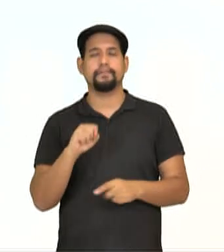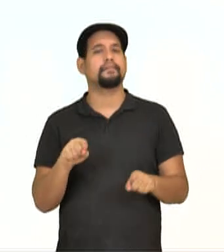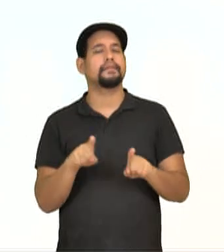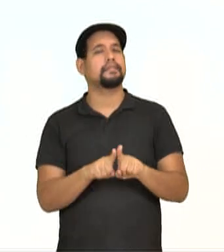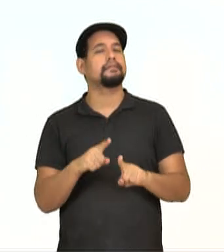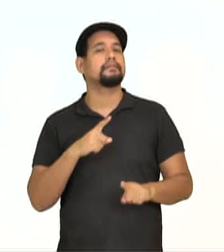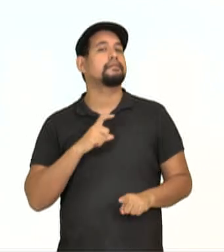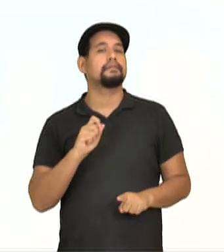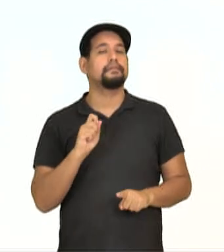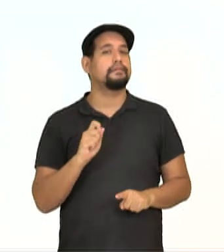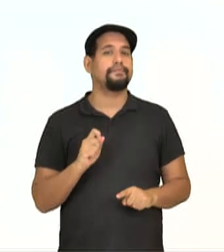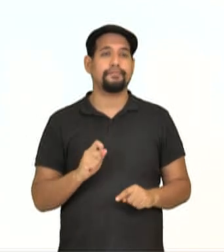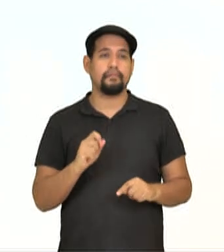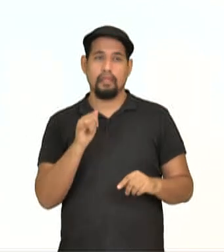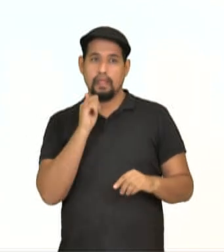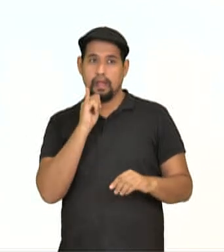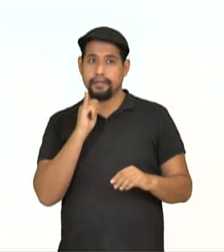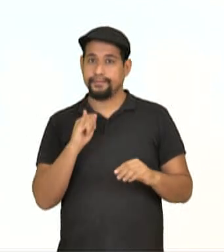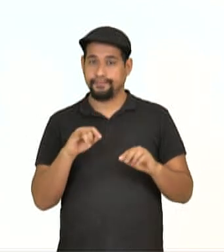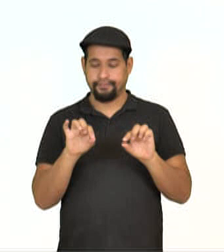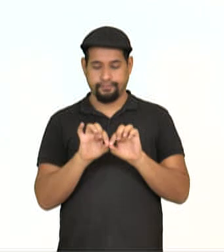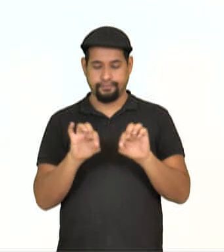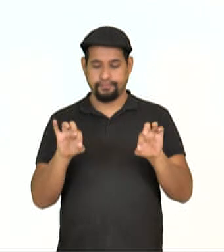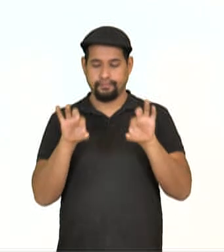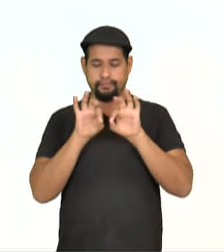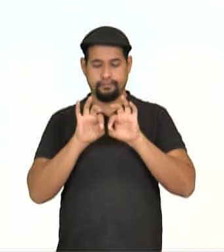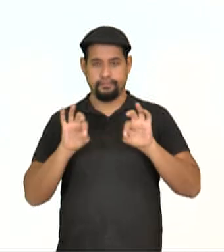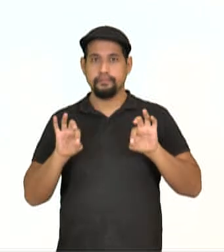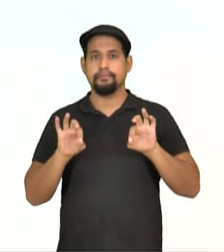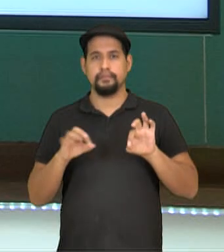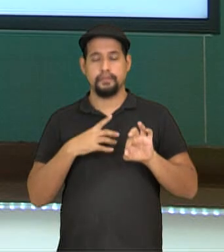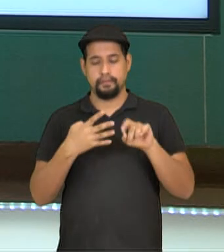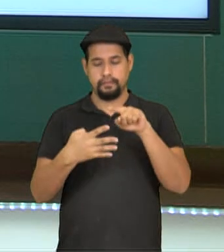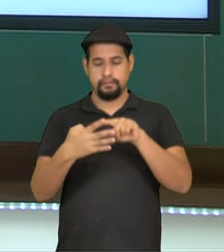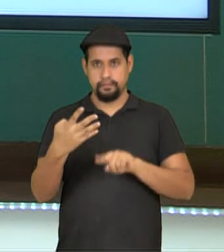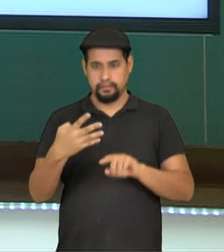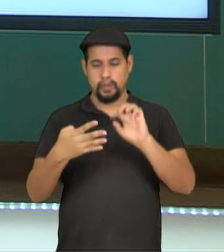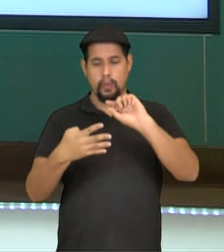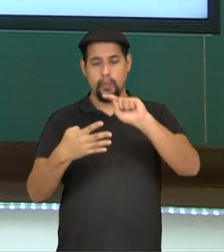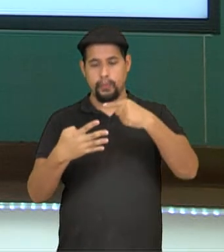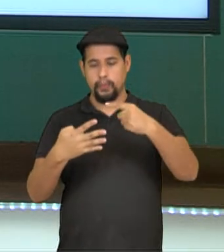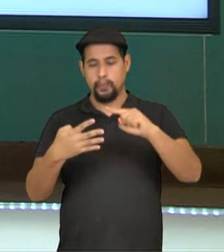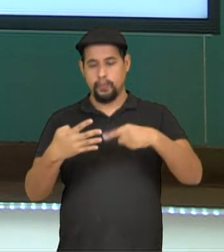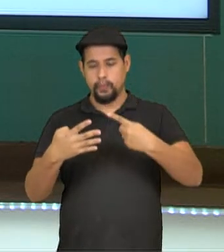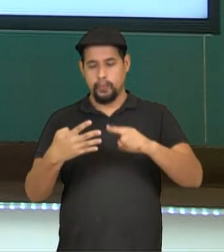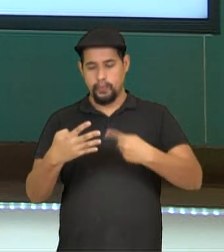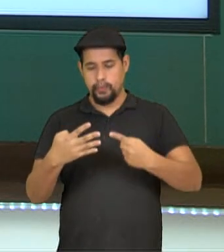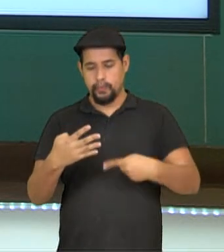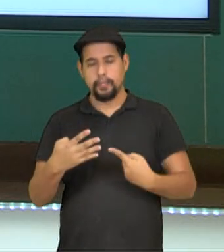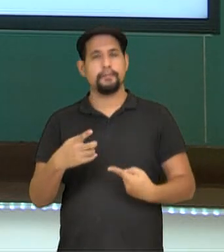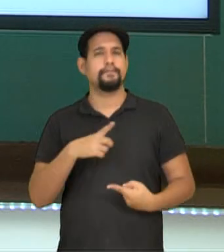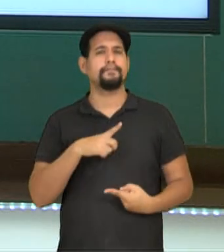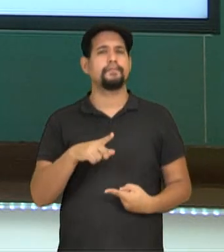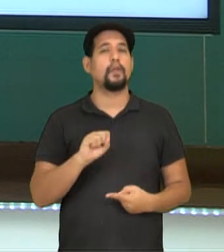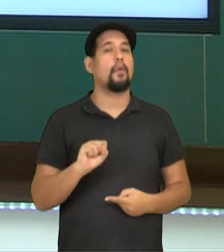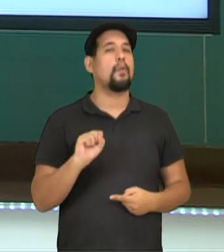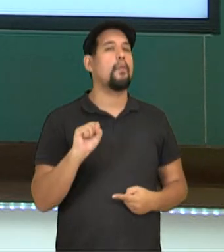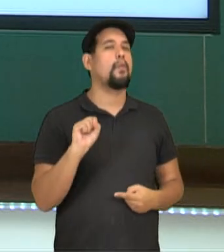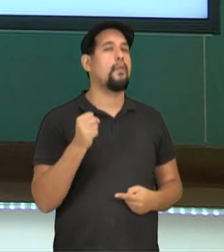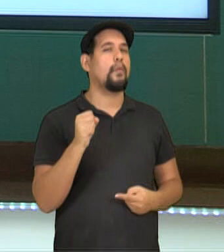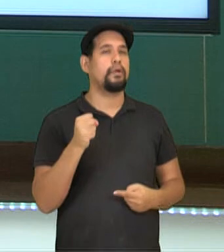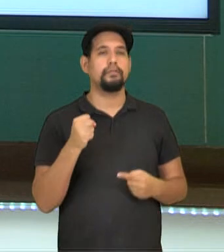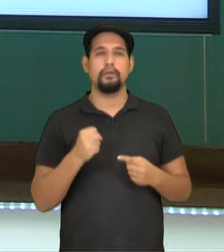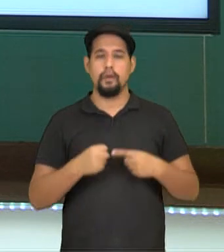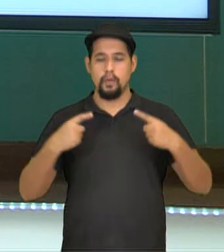estão nos eixos estão as 4 rodas e nessas rodas nós temos os 8